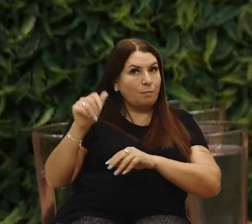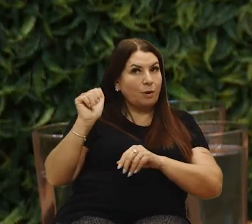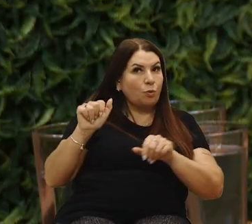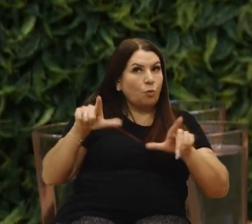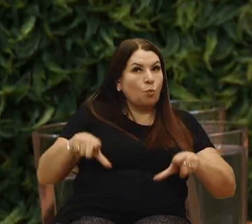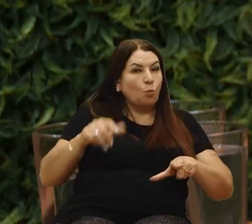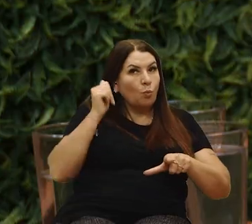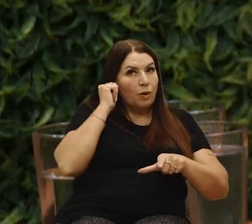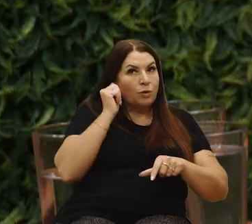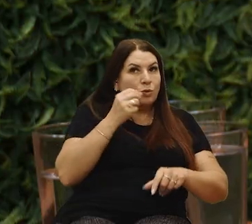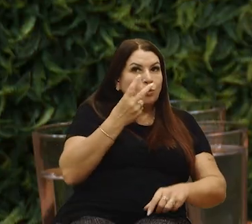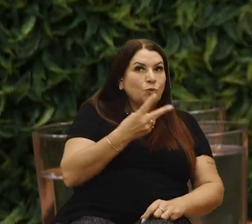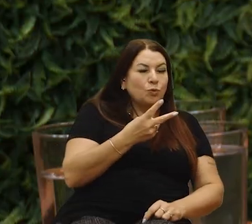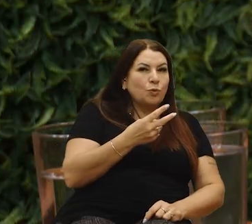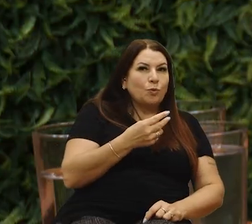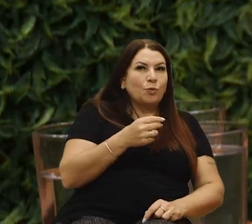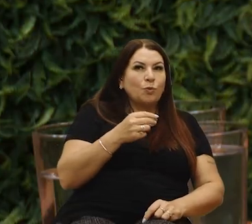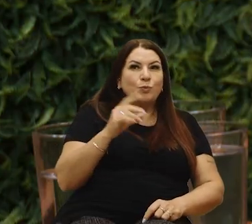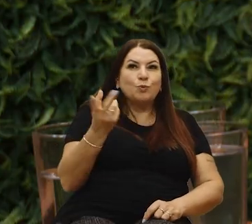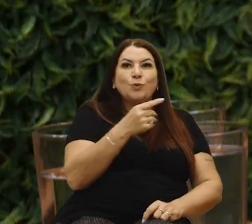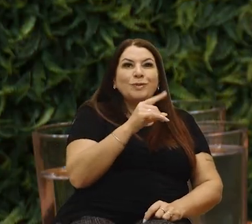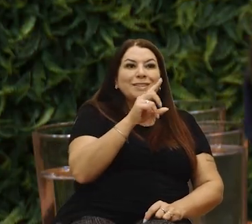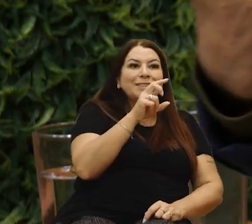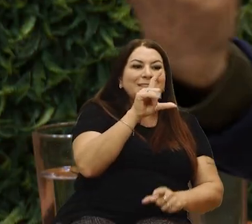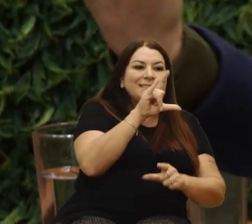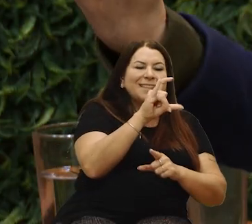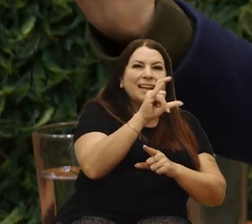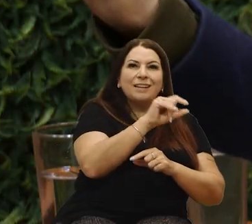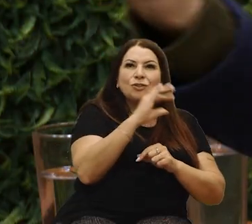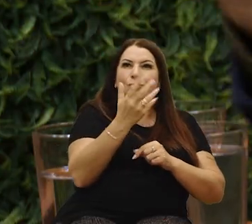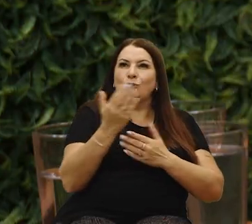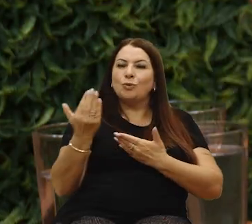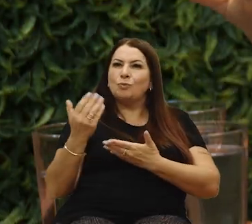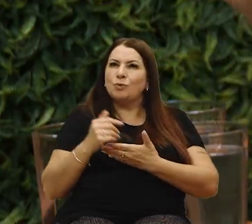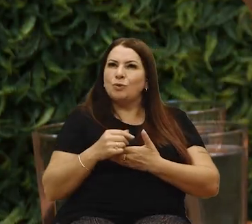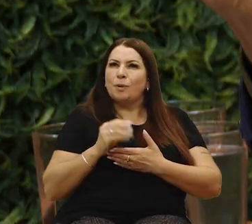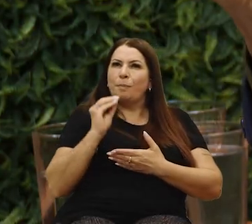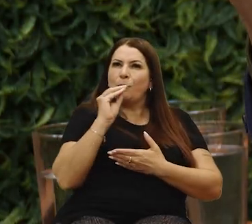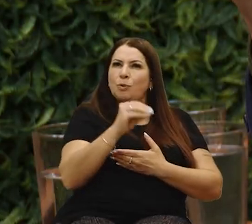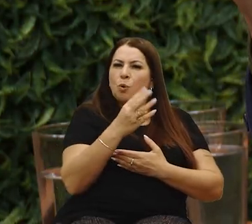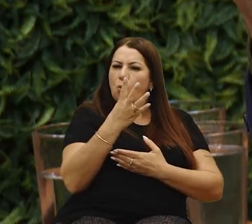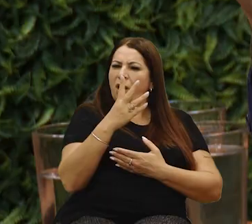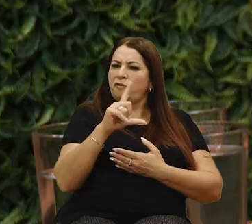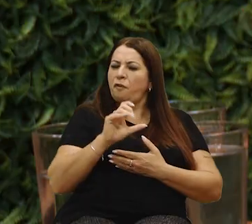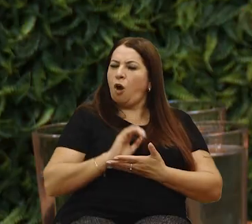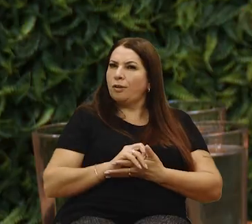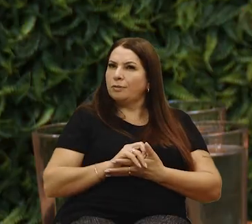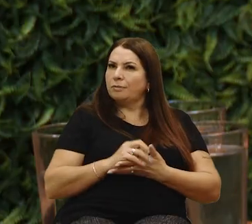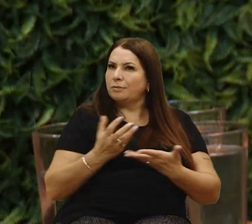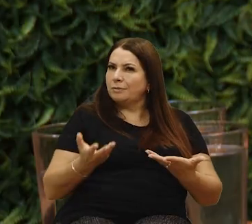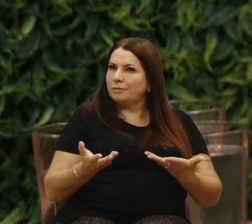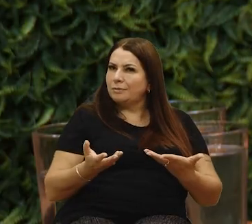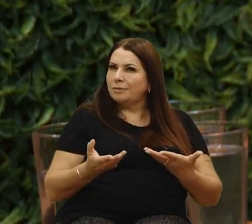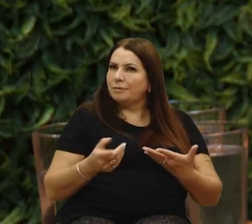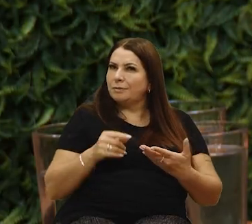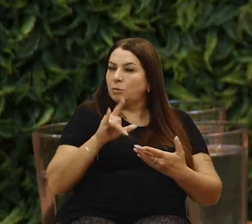2 Instagrams de todos os adolescentes. A gente olha e diz, mas, nossa, só postou 4 fotos. Mas para